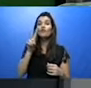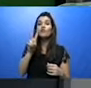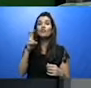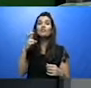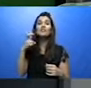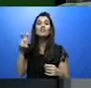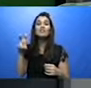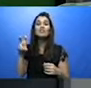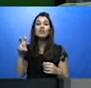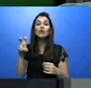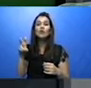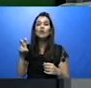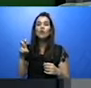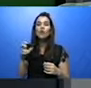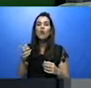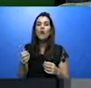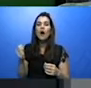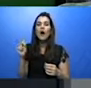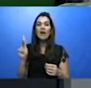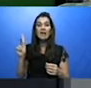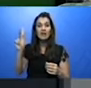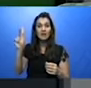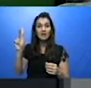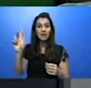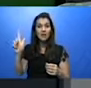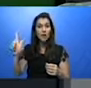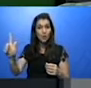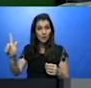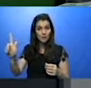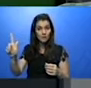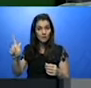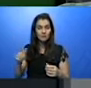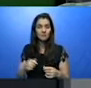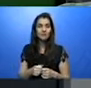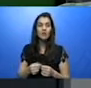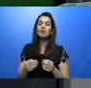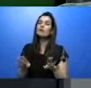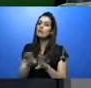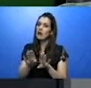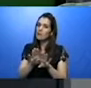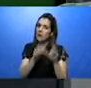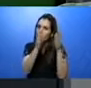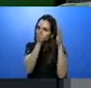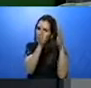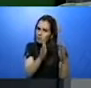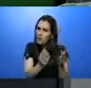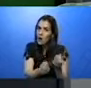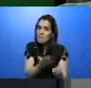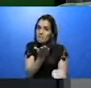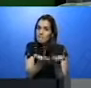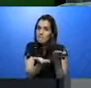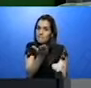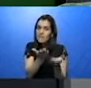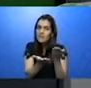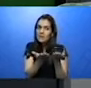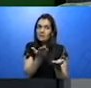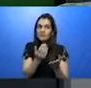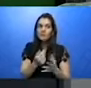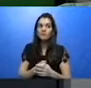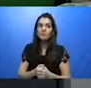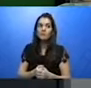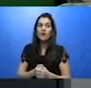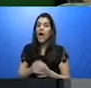25 e 30 quilogramas, né? Ó, coloco 25 primeiro e depois 30 quilogramas. Ah, professor, o texto, cadê? É porque nós